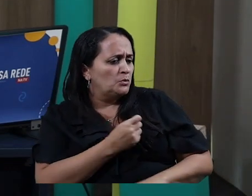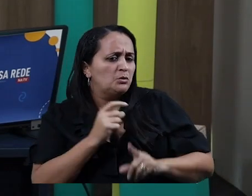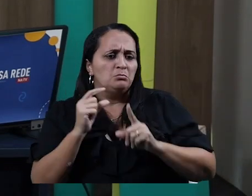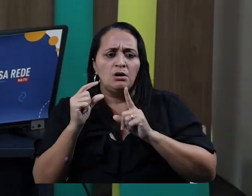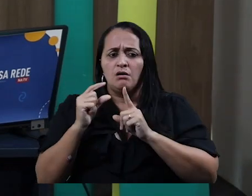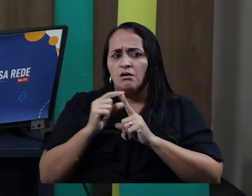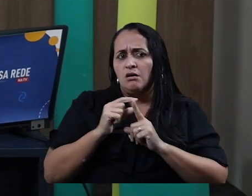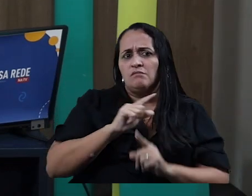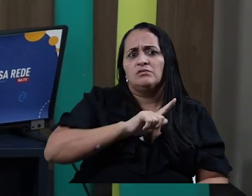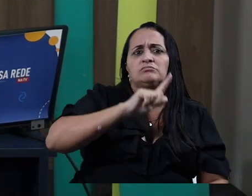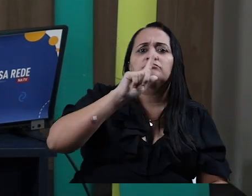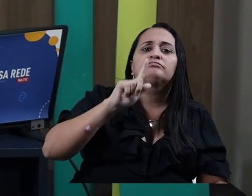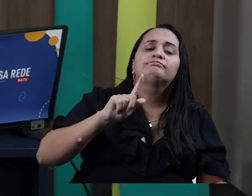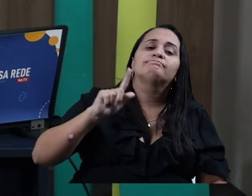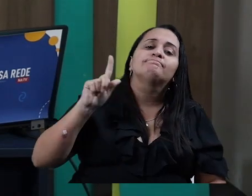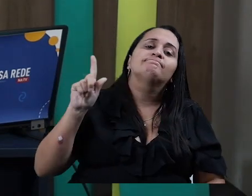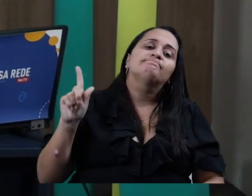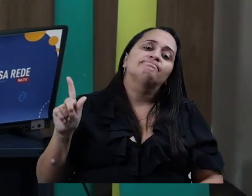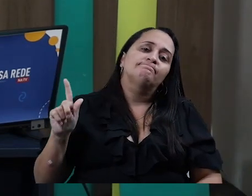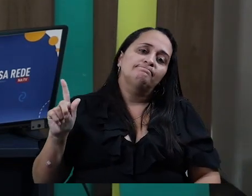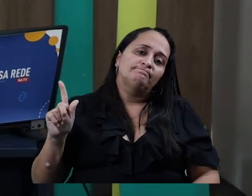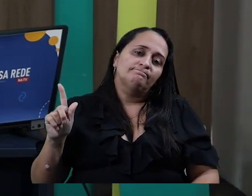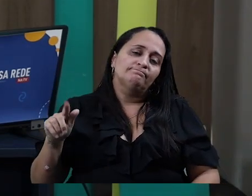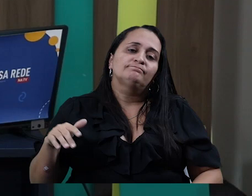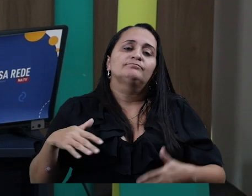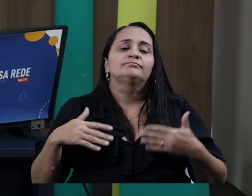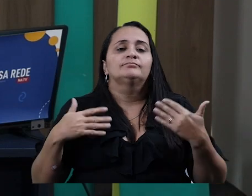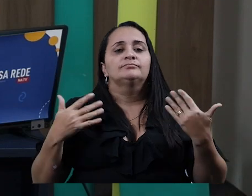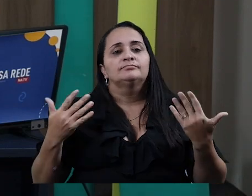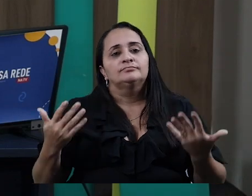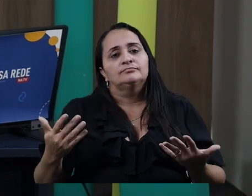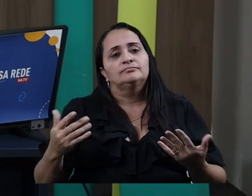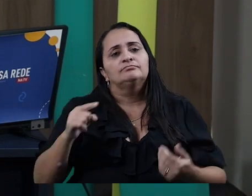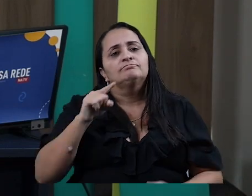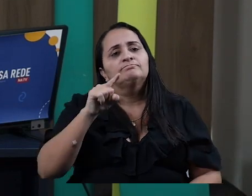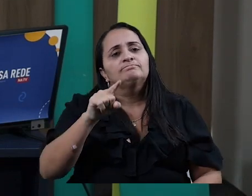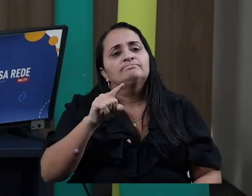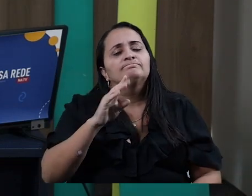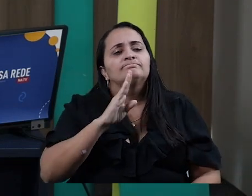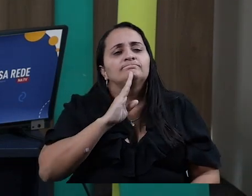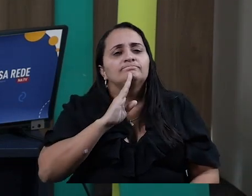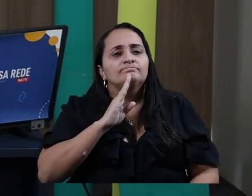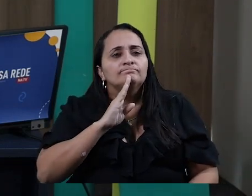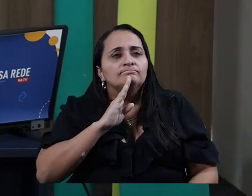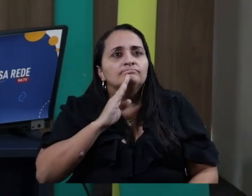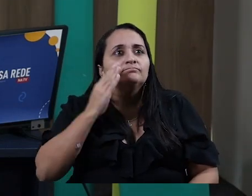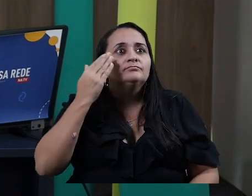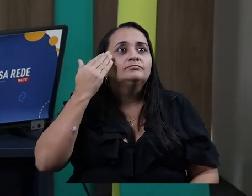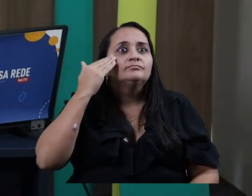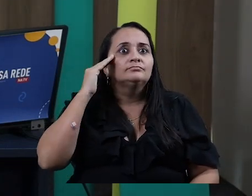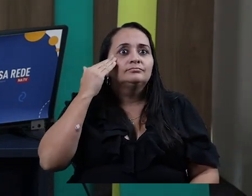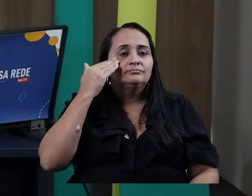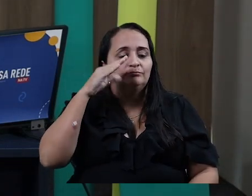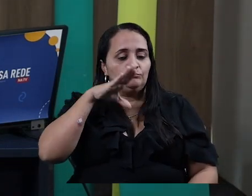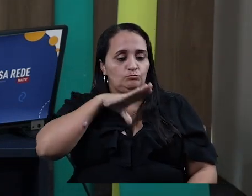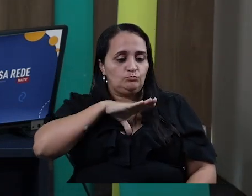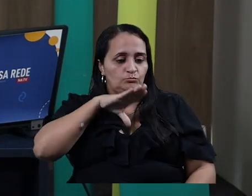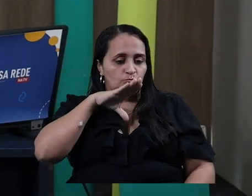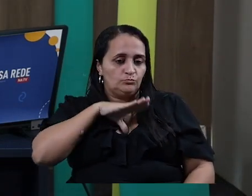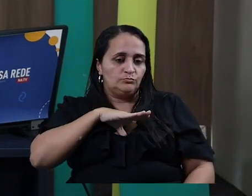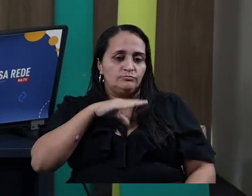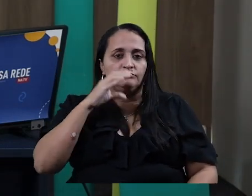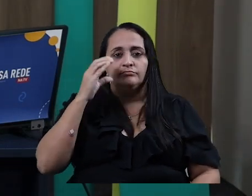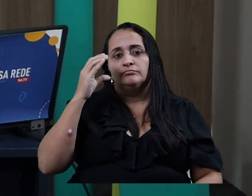com gráficos. Então, o conhecimento seu em matemática também vai ajudar em português,